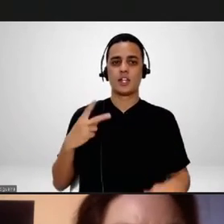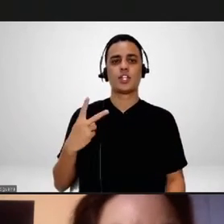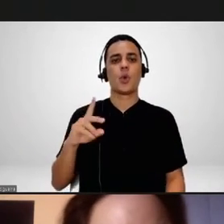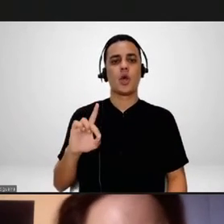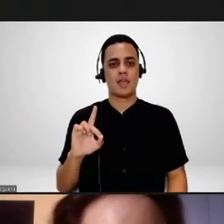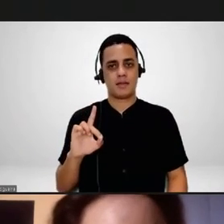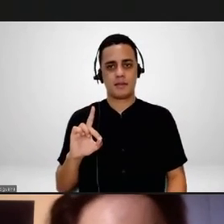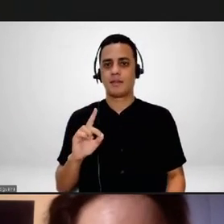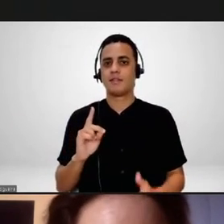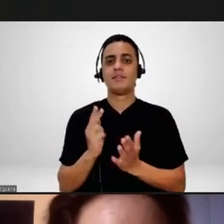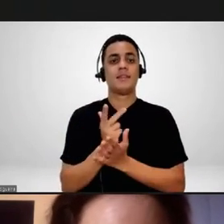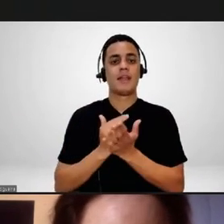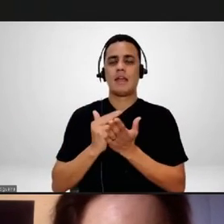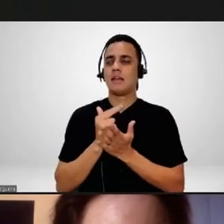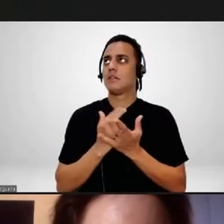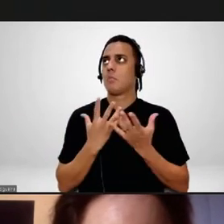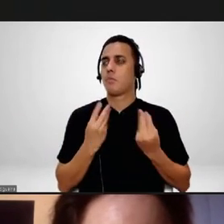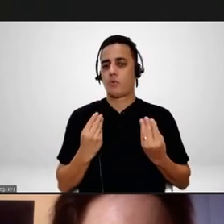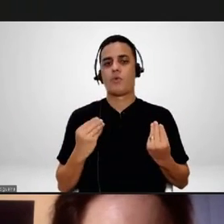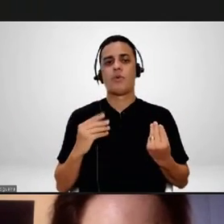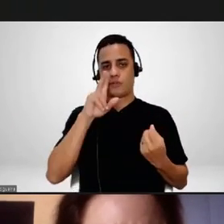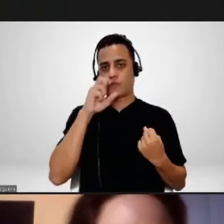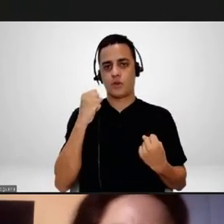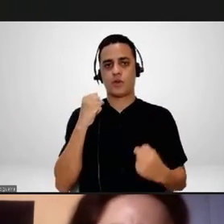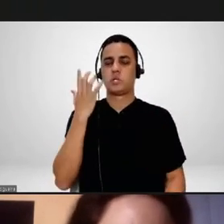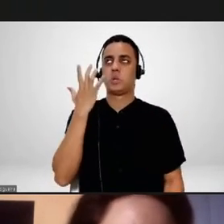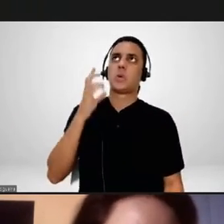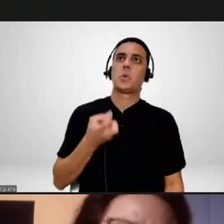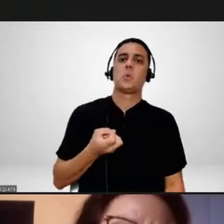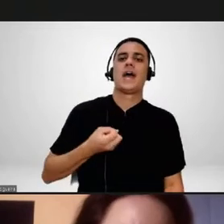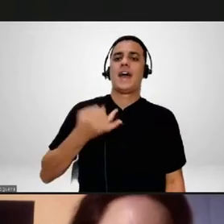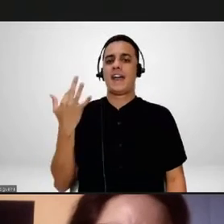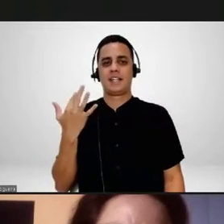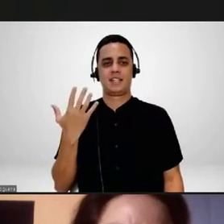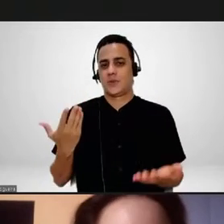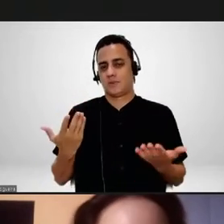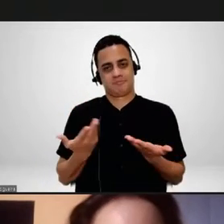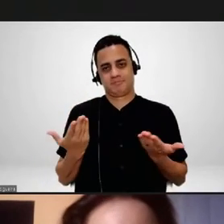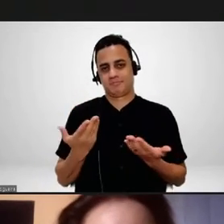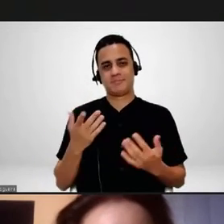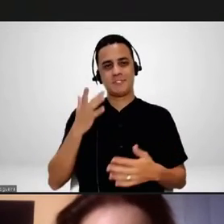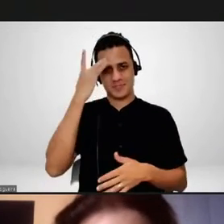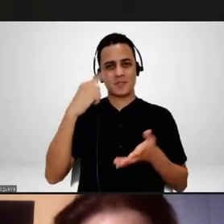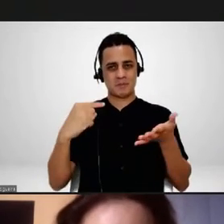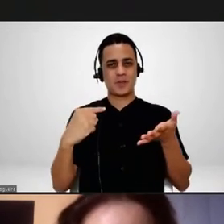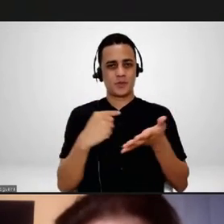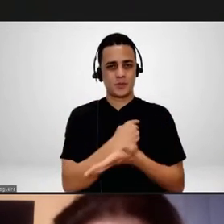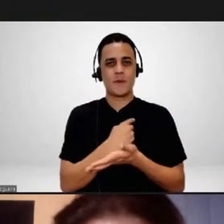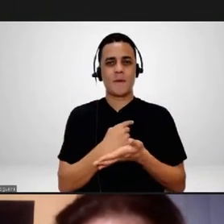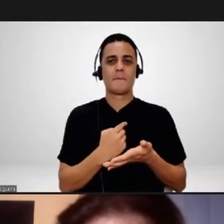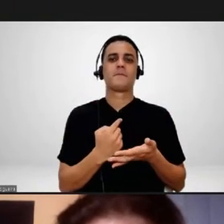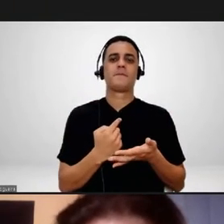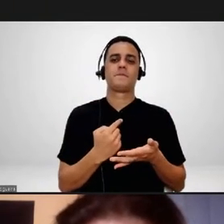desenho é muito presente no acervo, eu não consigo calcular aqui para quem